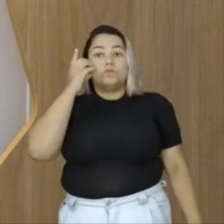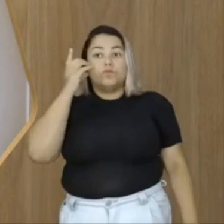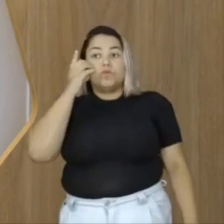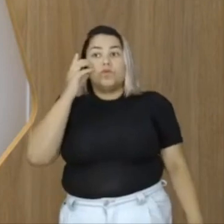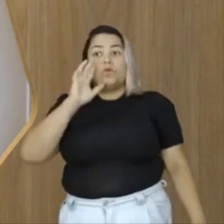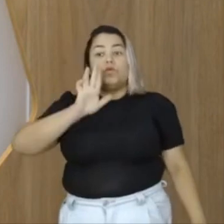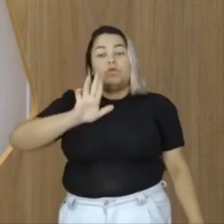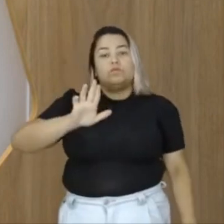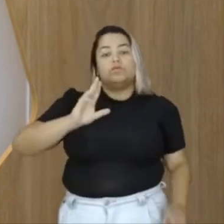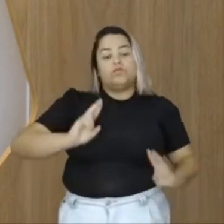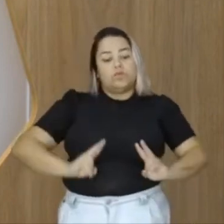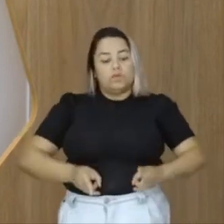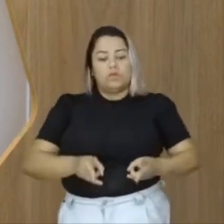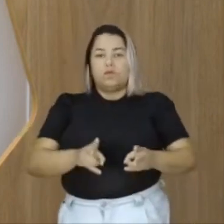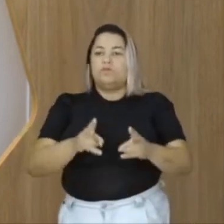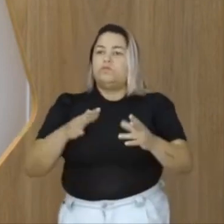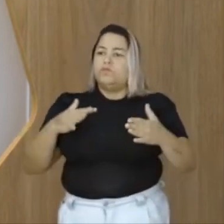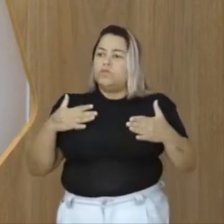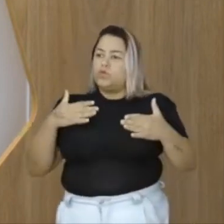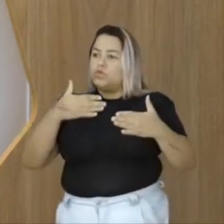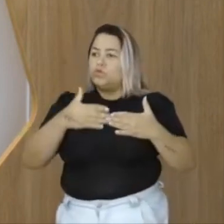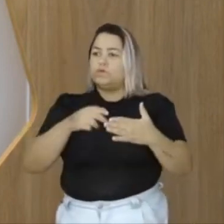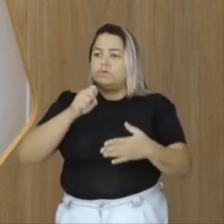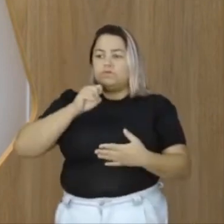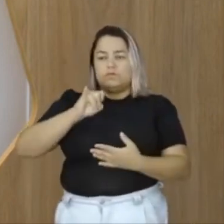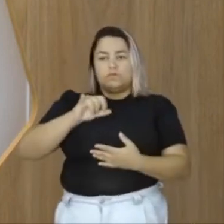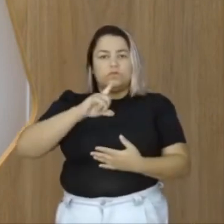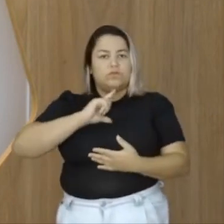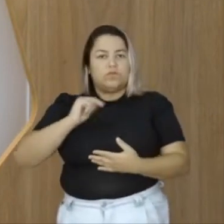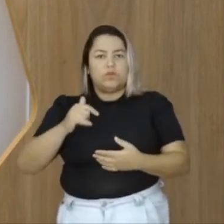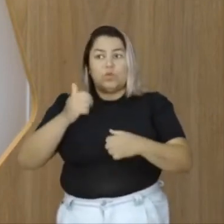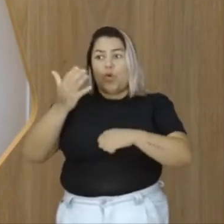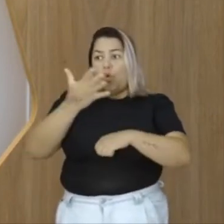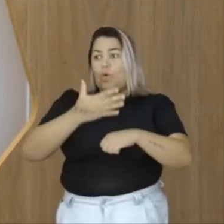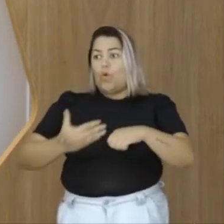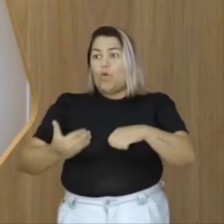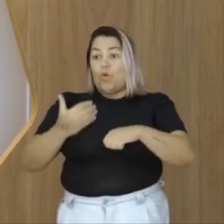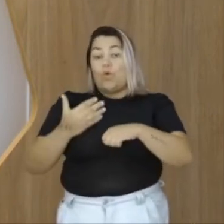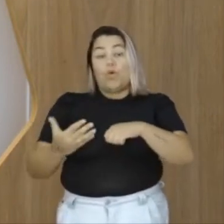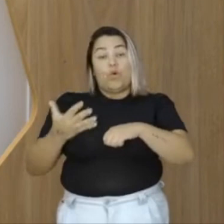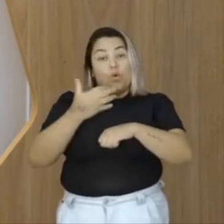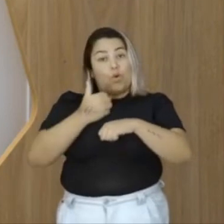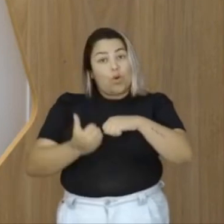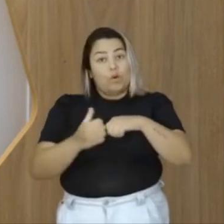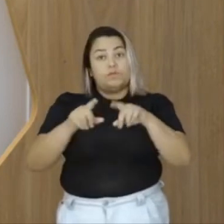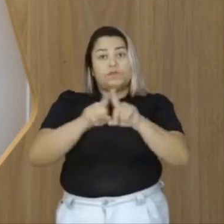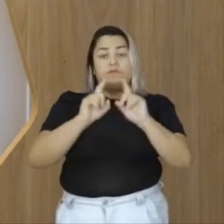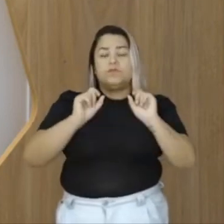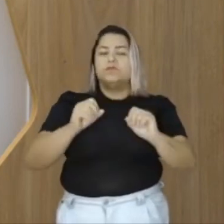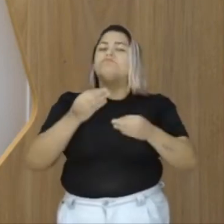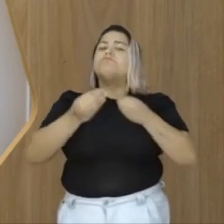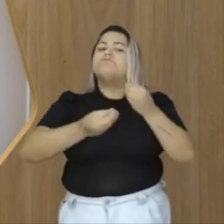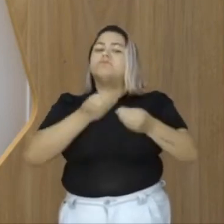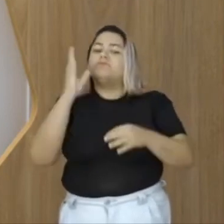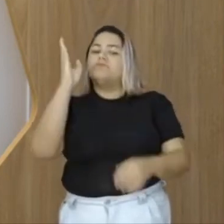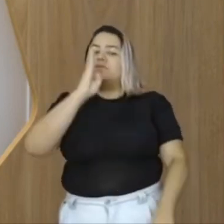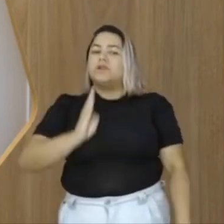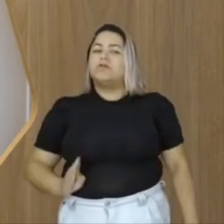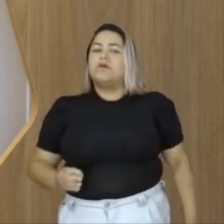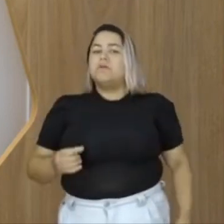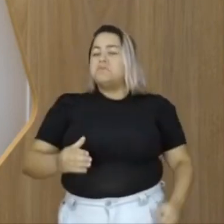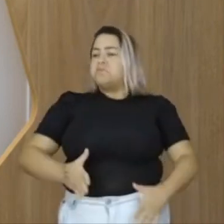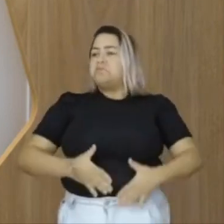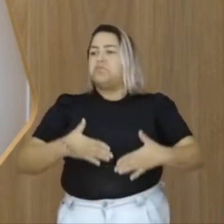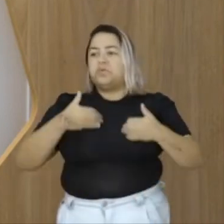tivessem continuado esses avanços, se nós não tivéssemos tido o golpe da forma como nós tivemos, como que nosso Brasil estaria muito